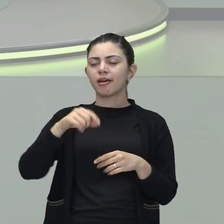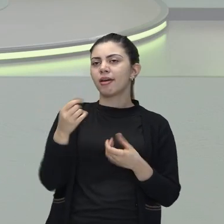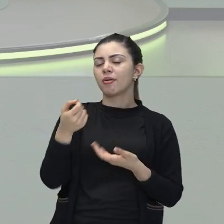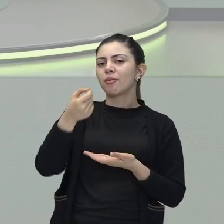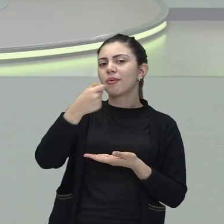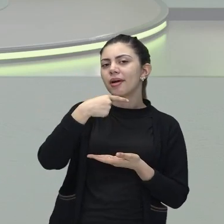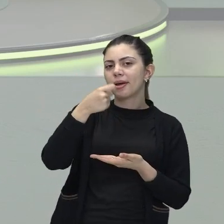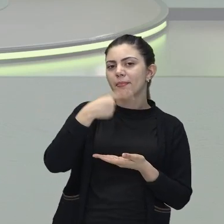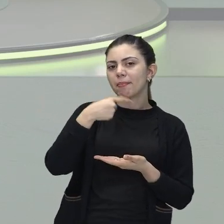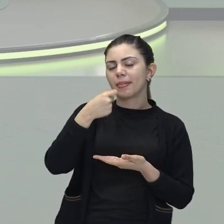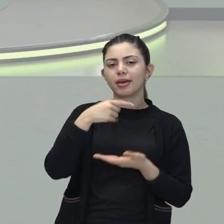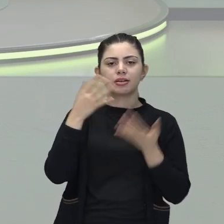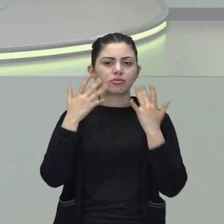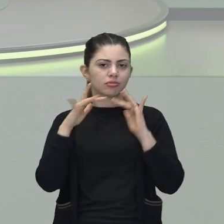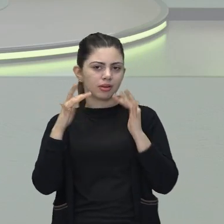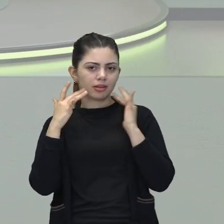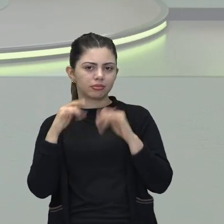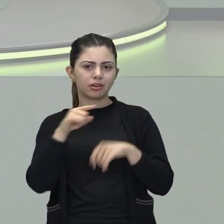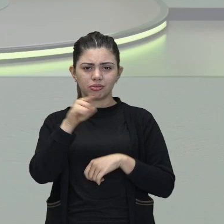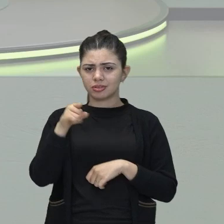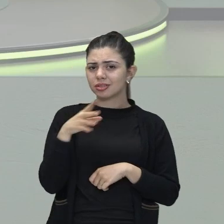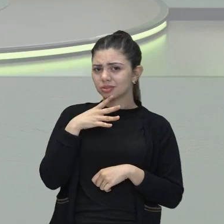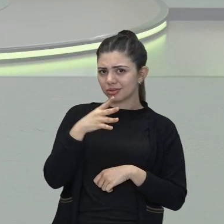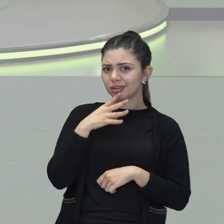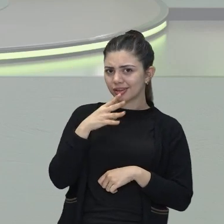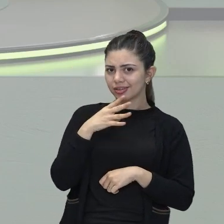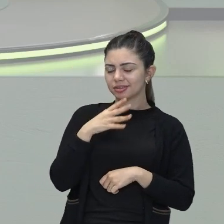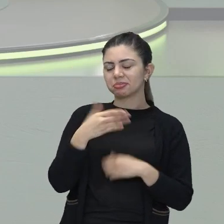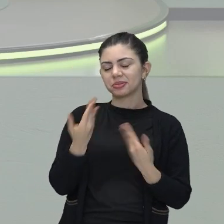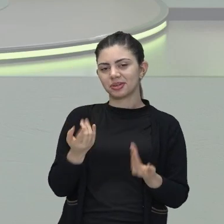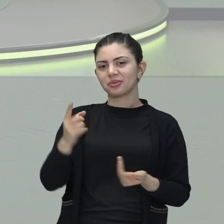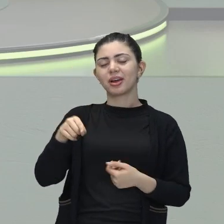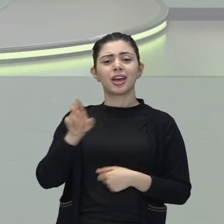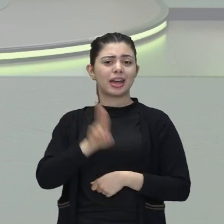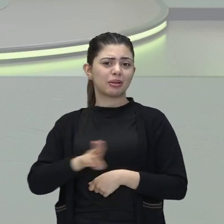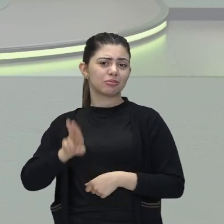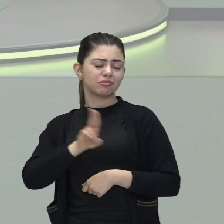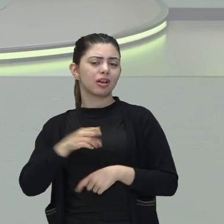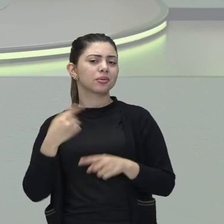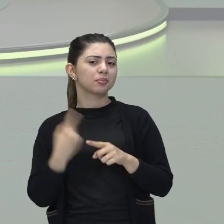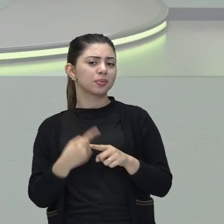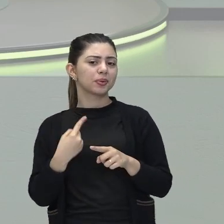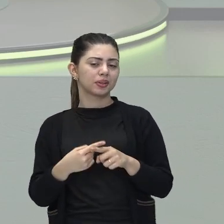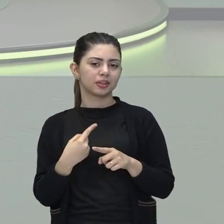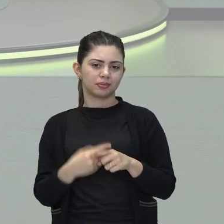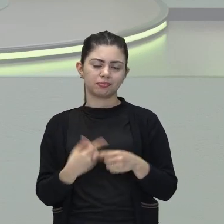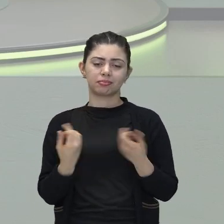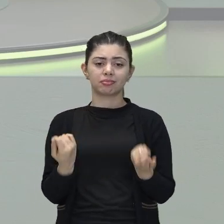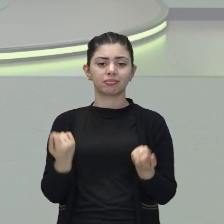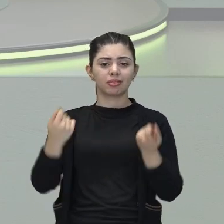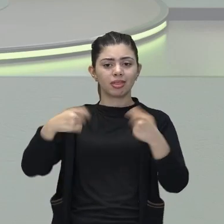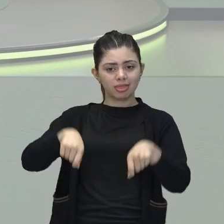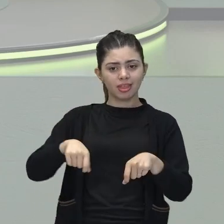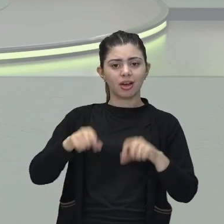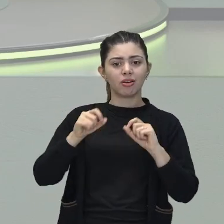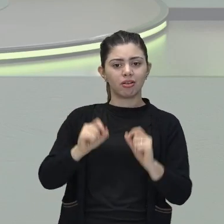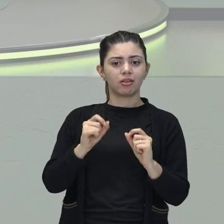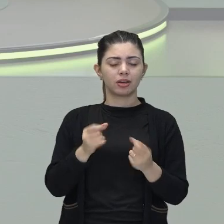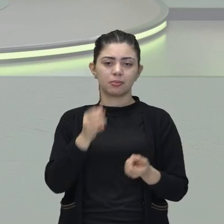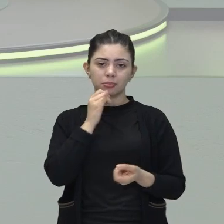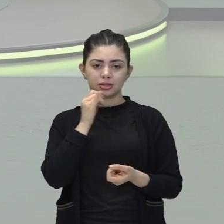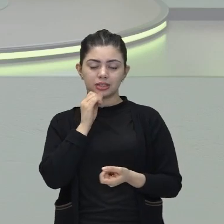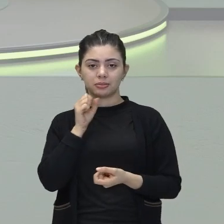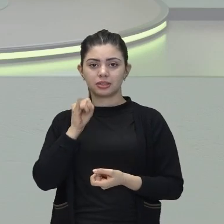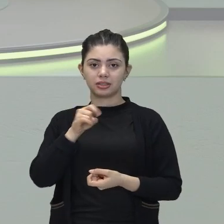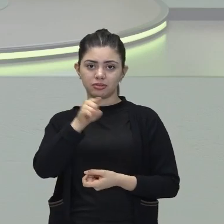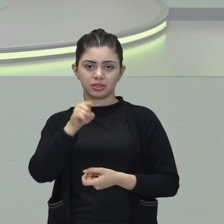né? No chá de quebra-pedra. Ele é muito utilizado, por quê? Por causa da sua capacidade de dissolver